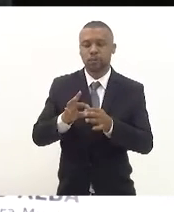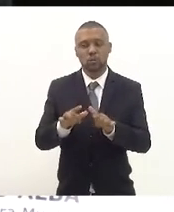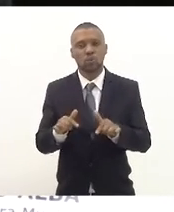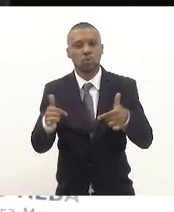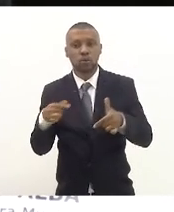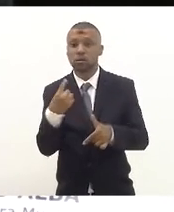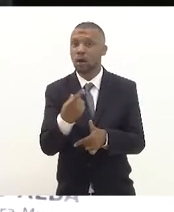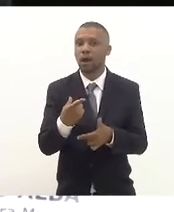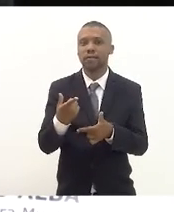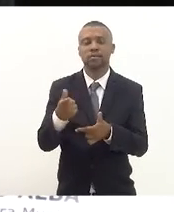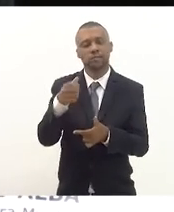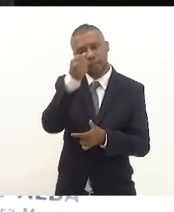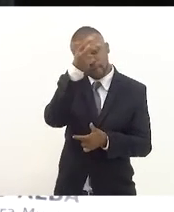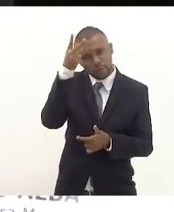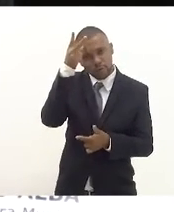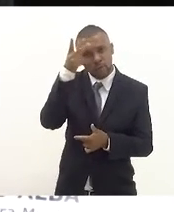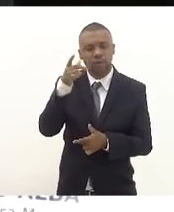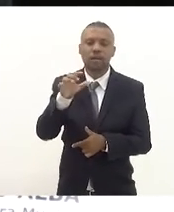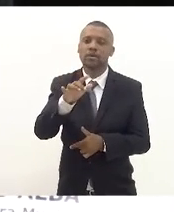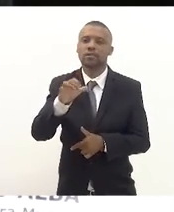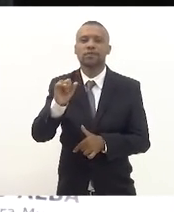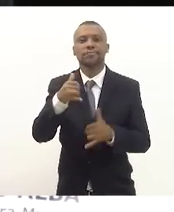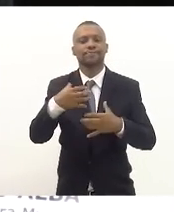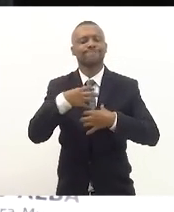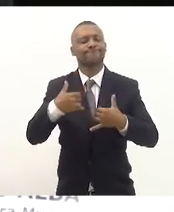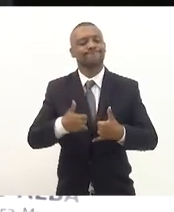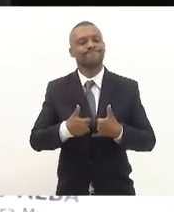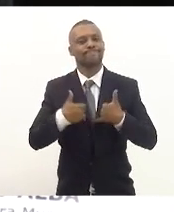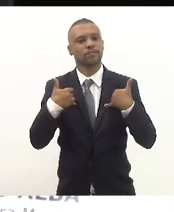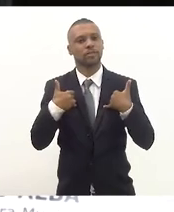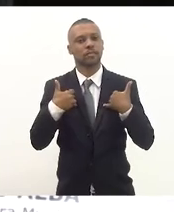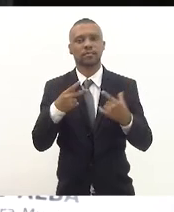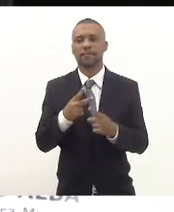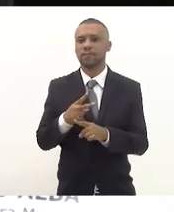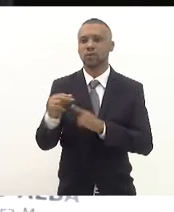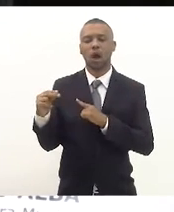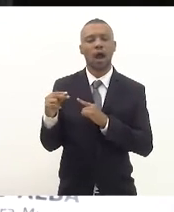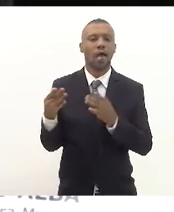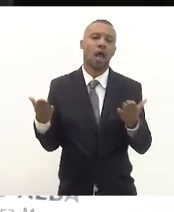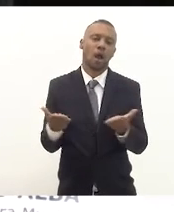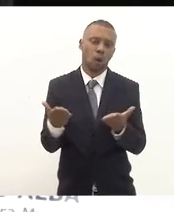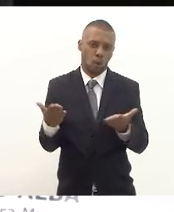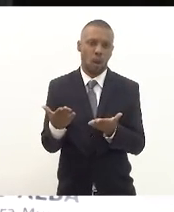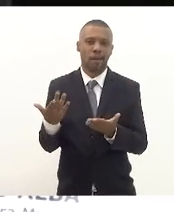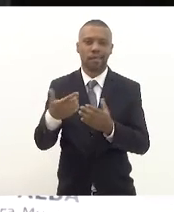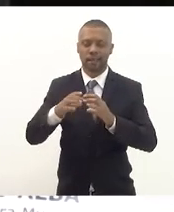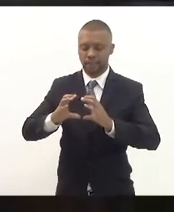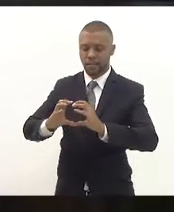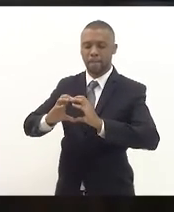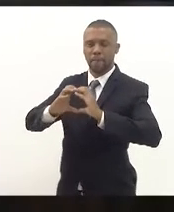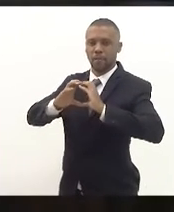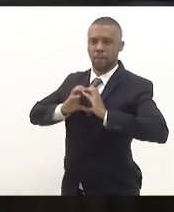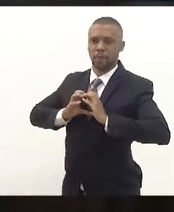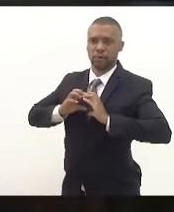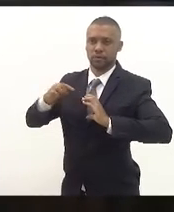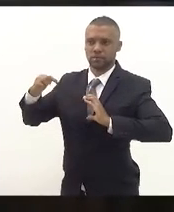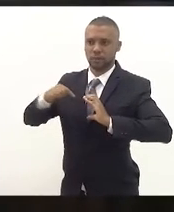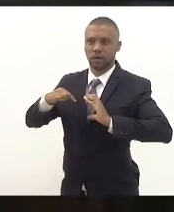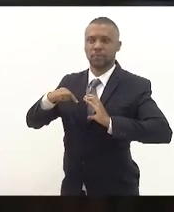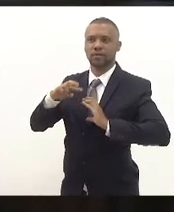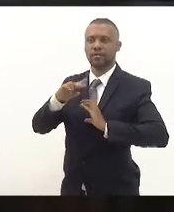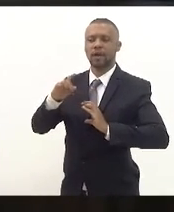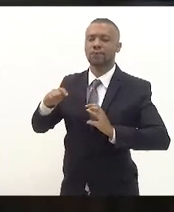executivo de Duque de Caxias me senti muito honrado com essa vitória está tendo agora essa grande e medalha está ganhando é